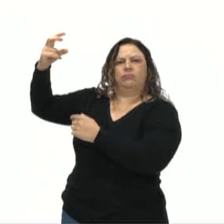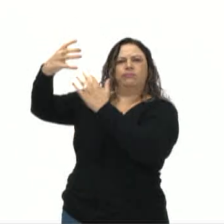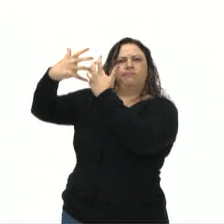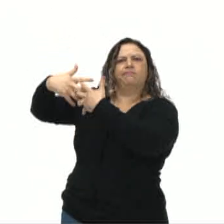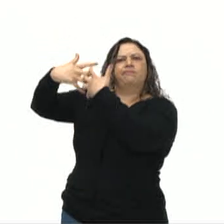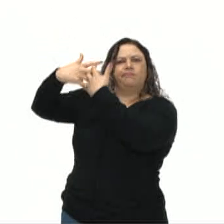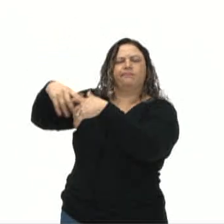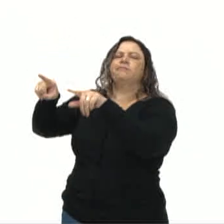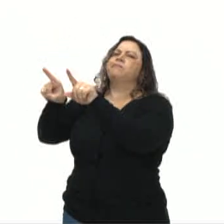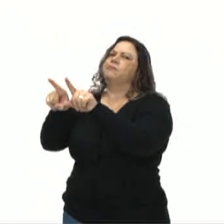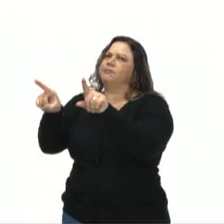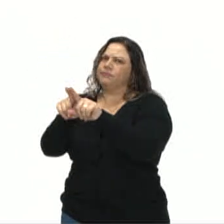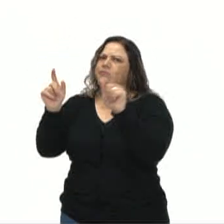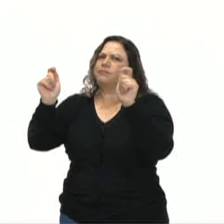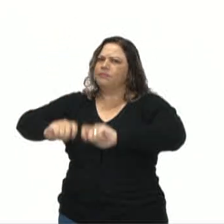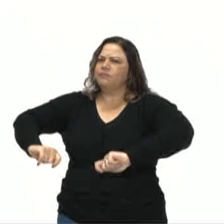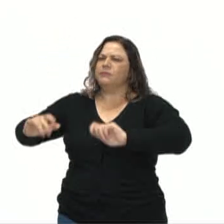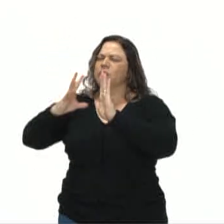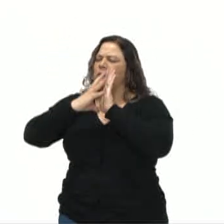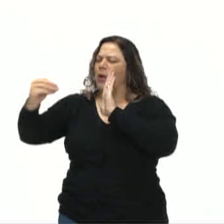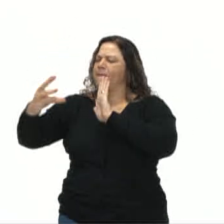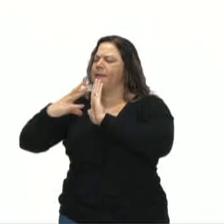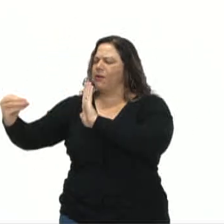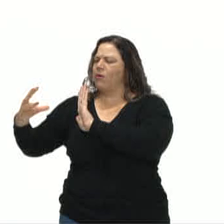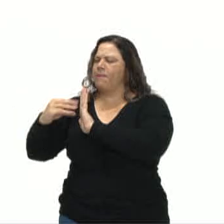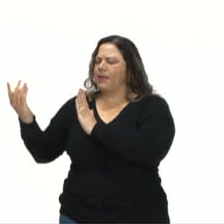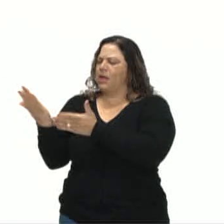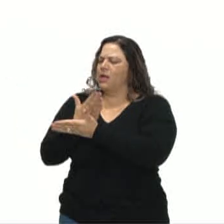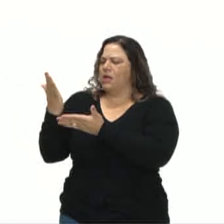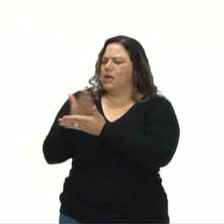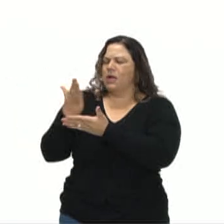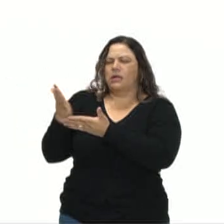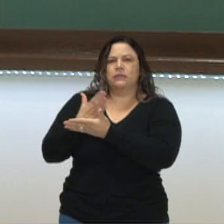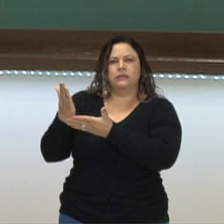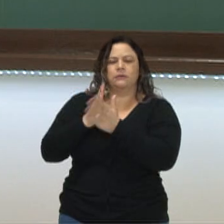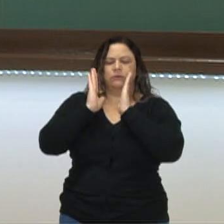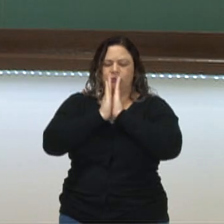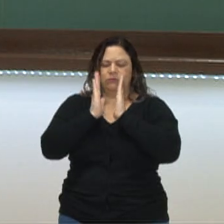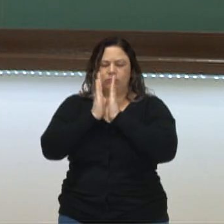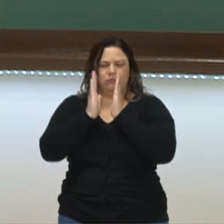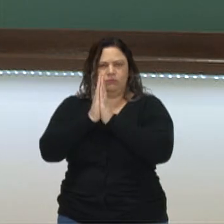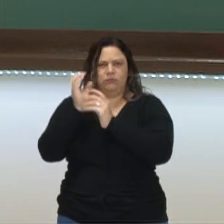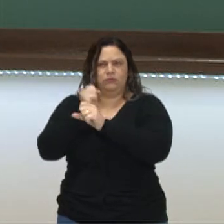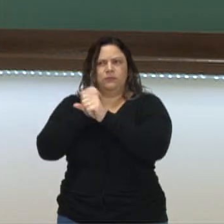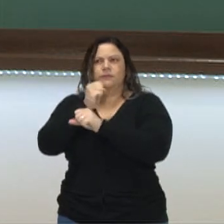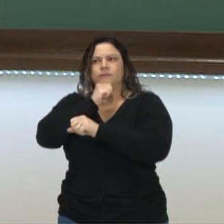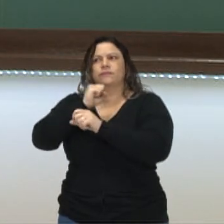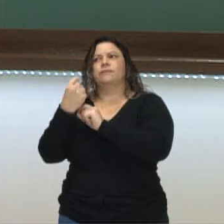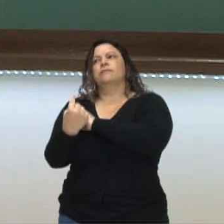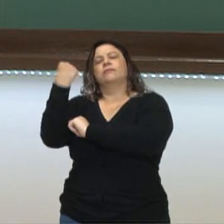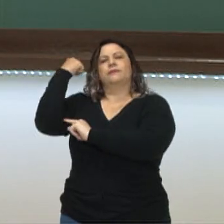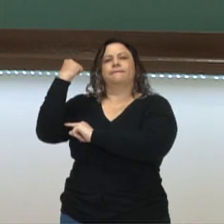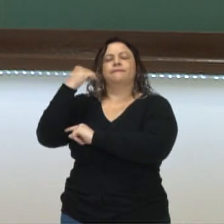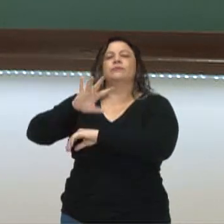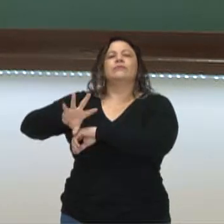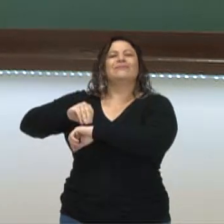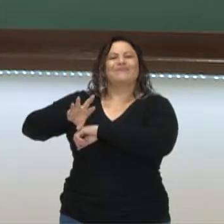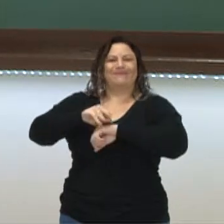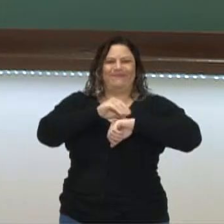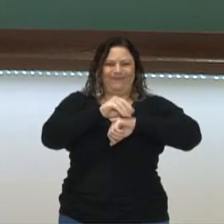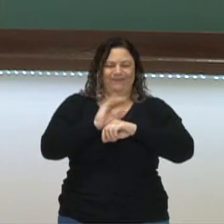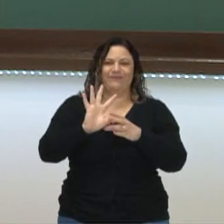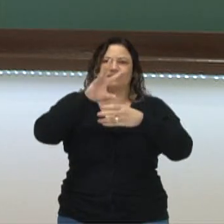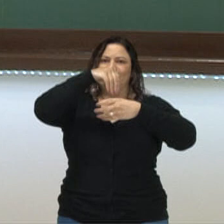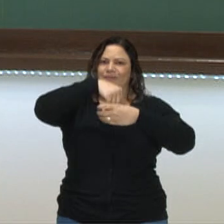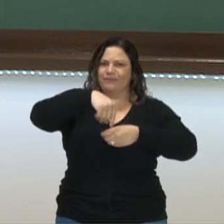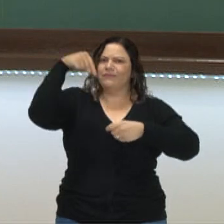e se dedicavam a cópias de livros religiosos ou obras da antiguidade. Veja, o conhecimento estava nos mosteiros,